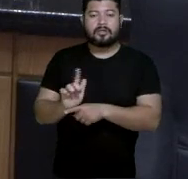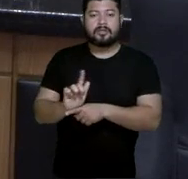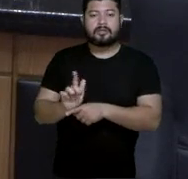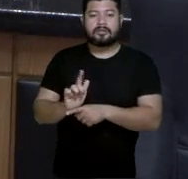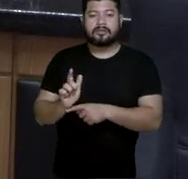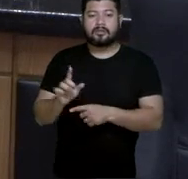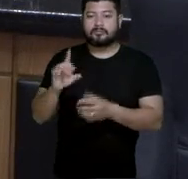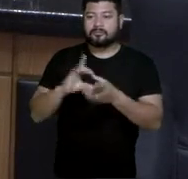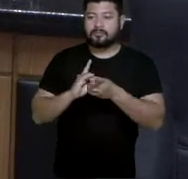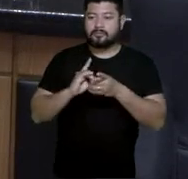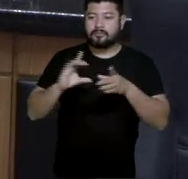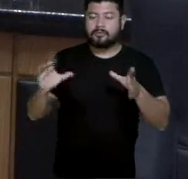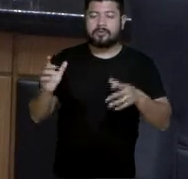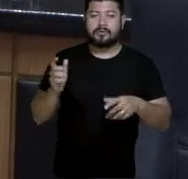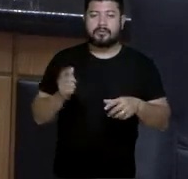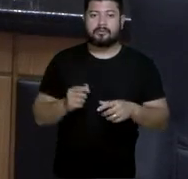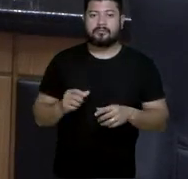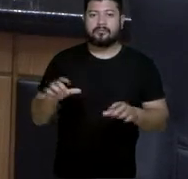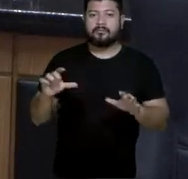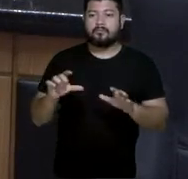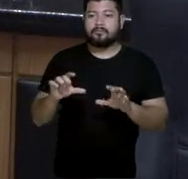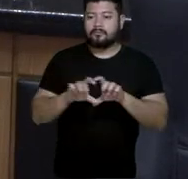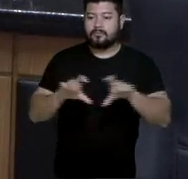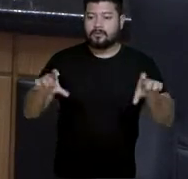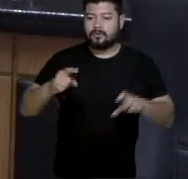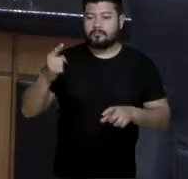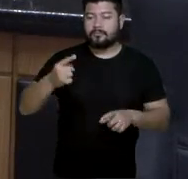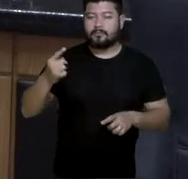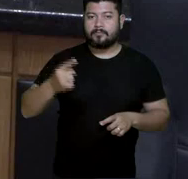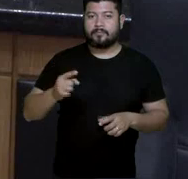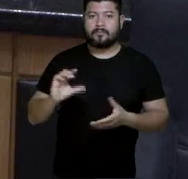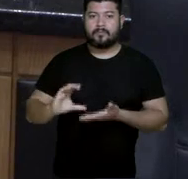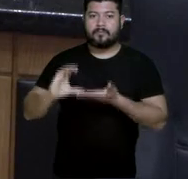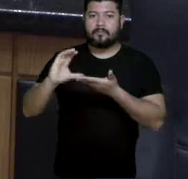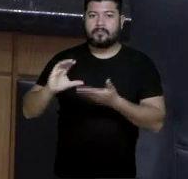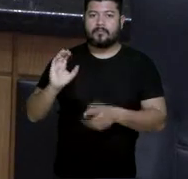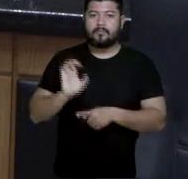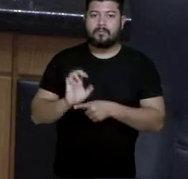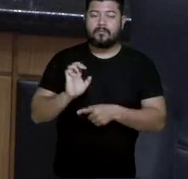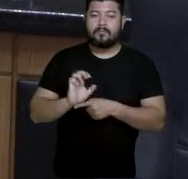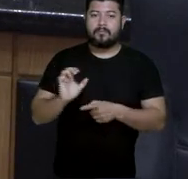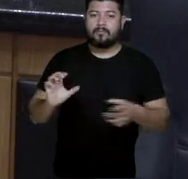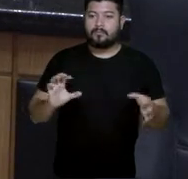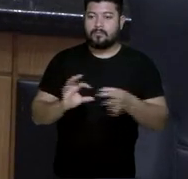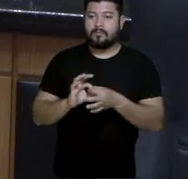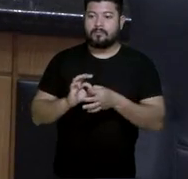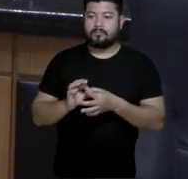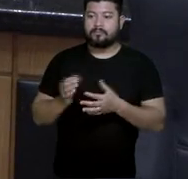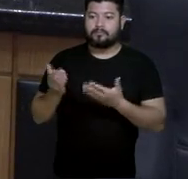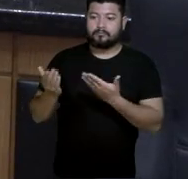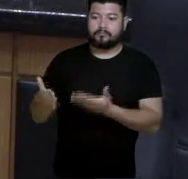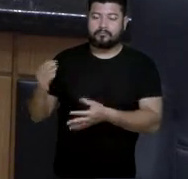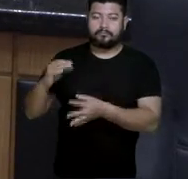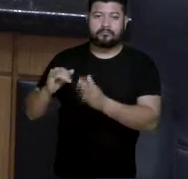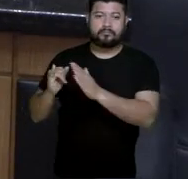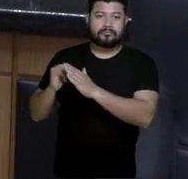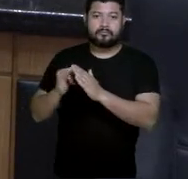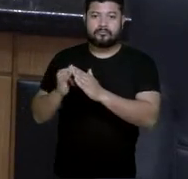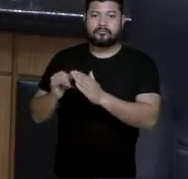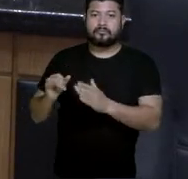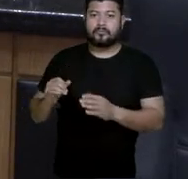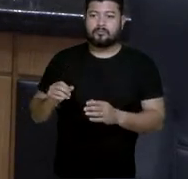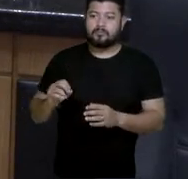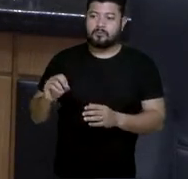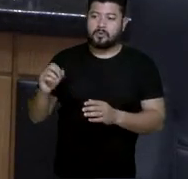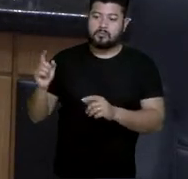pública. Parágrafo 1º. Os conselhos estaduais vinculados por lei a órgão que esteja sendo extinto ou